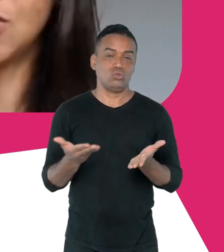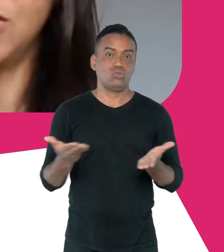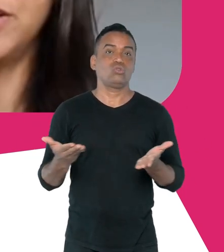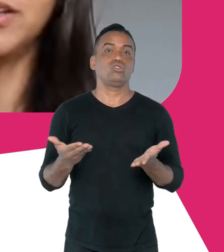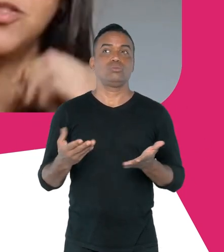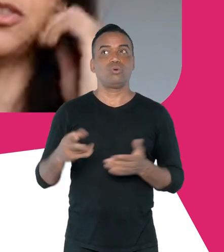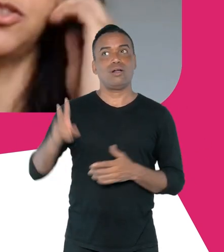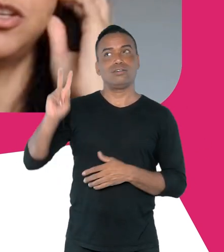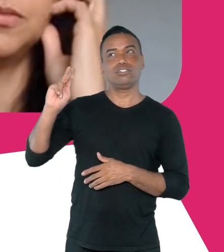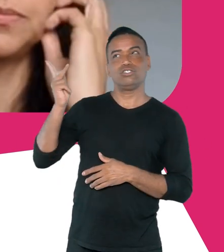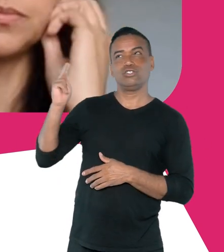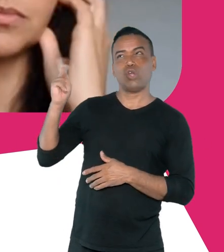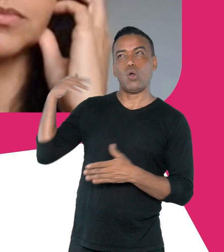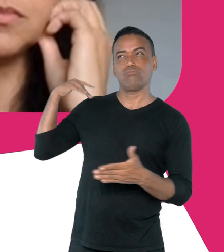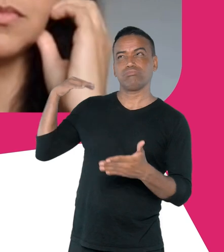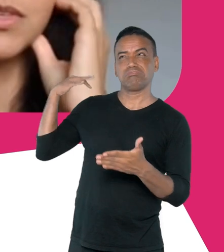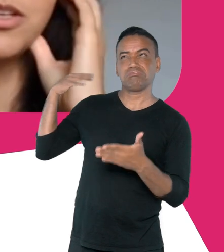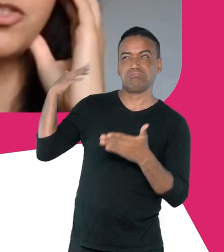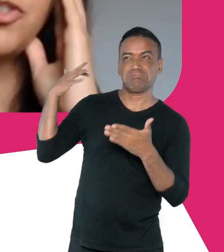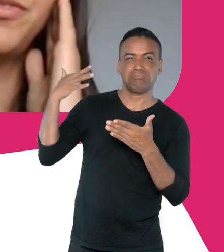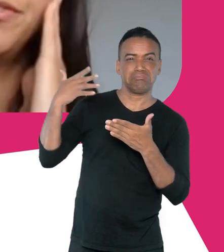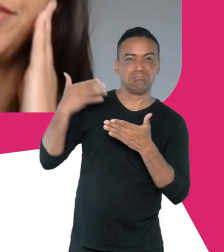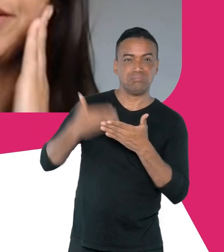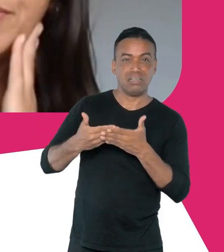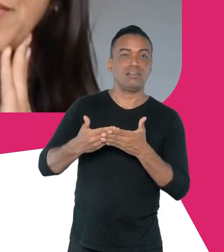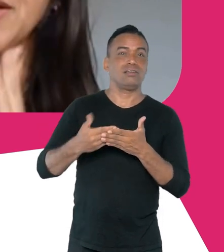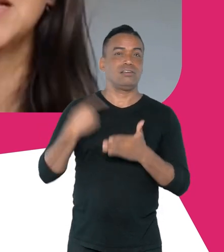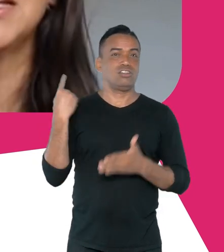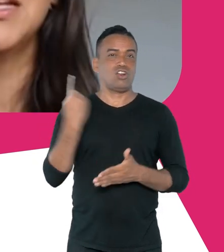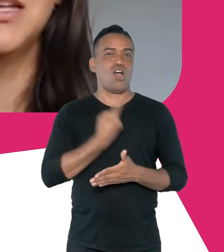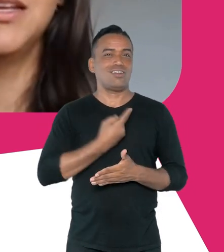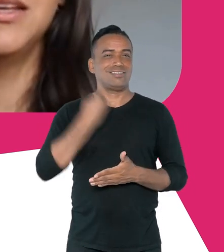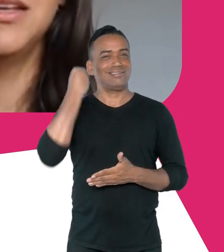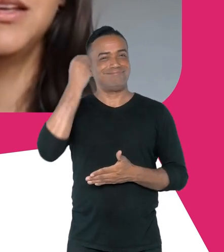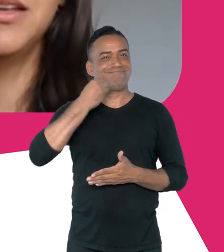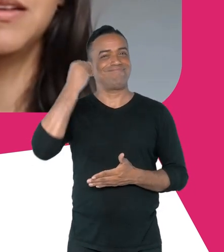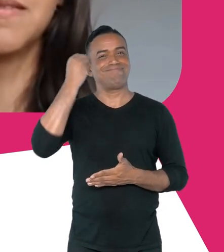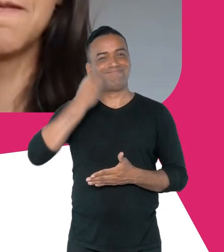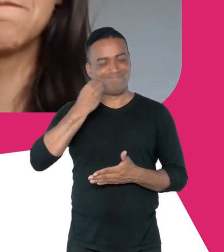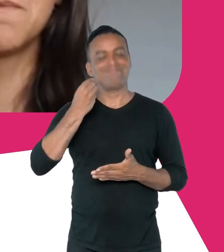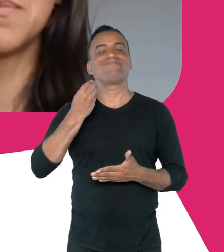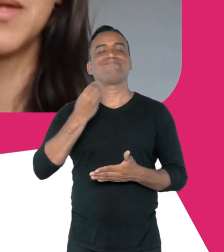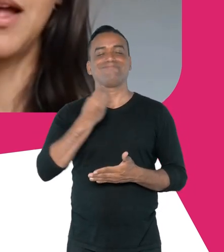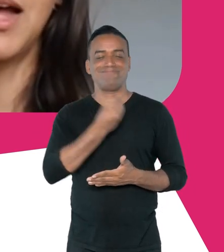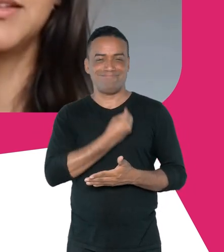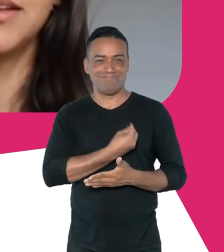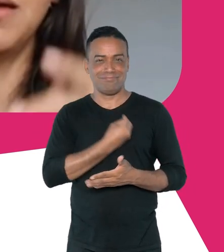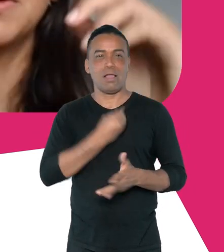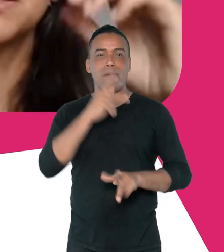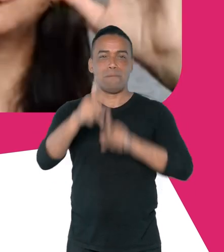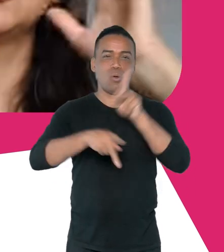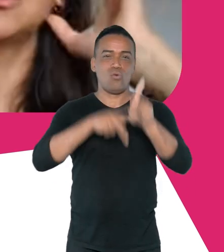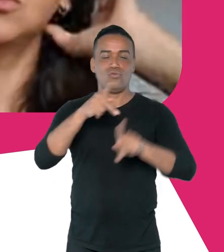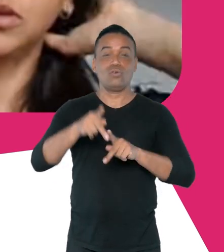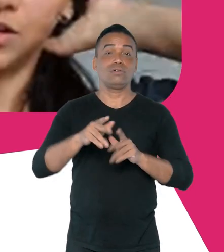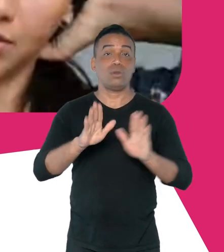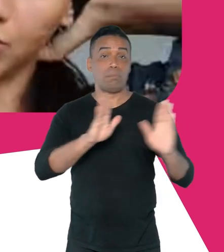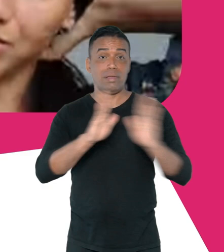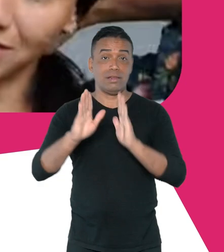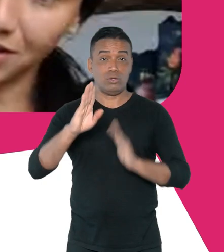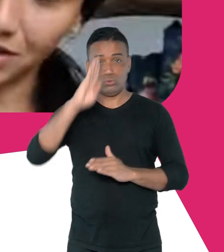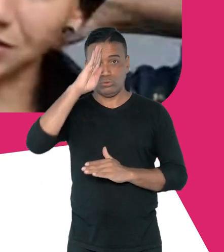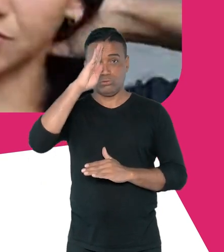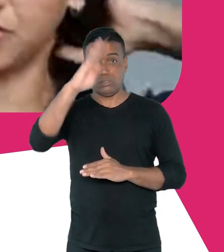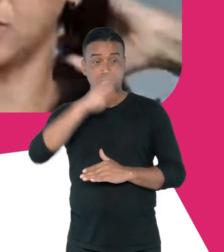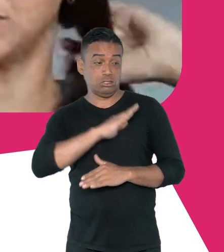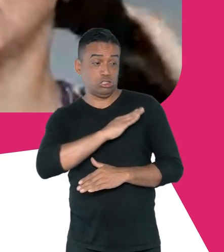essa história que a gente viveu. E ainda na época da ditadura, né,